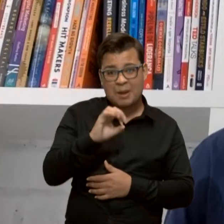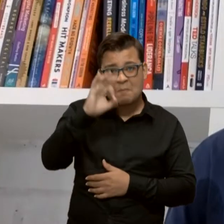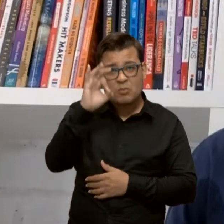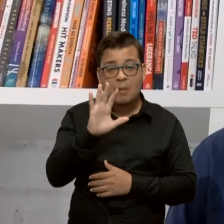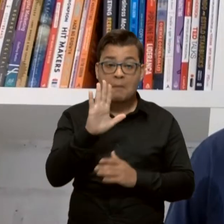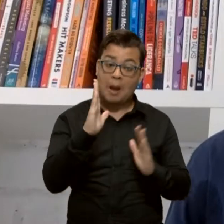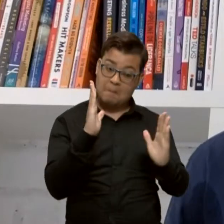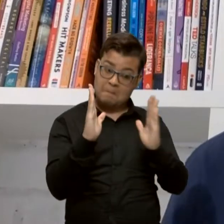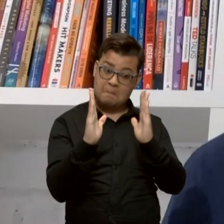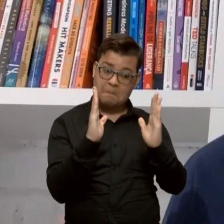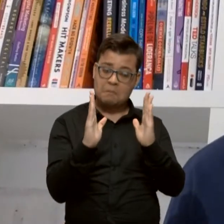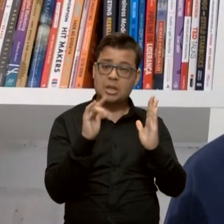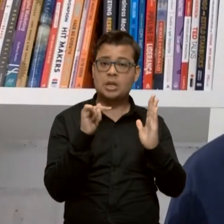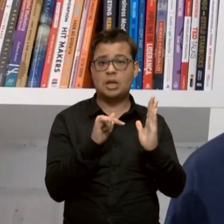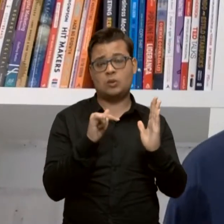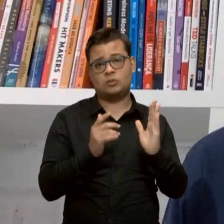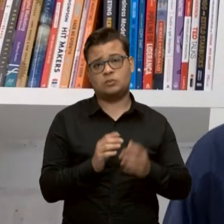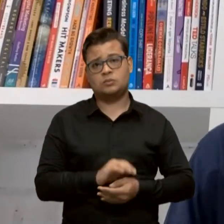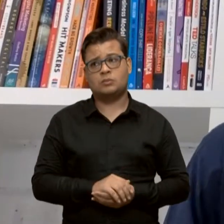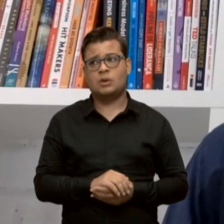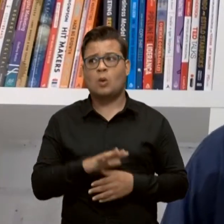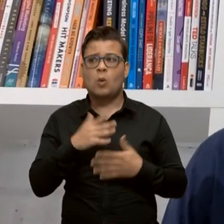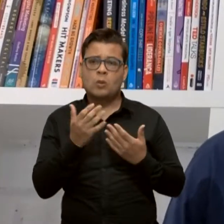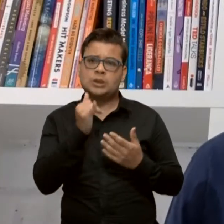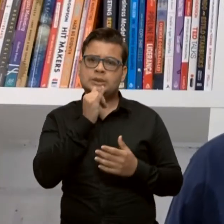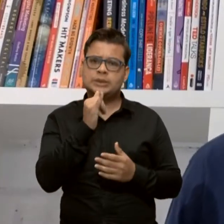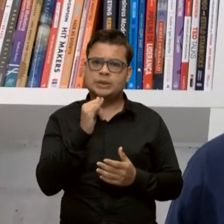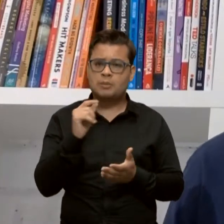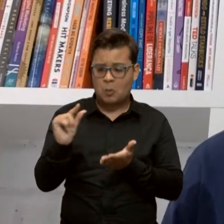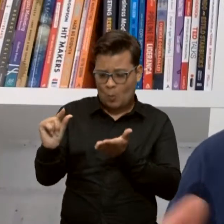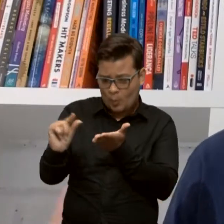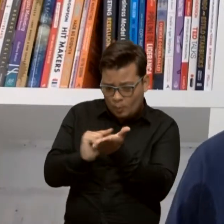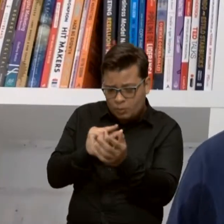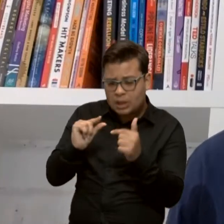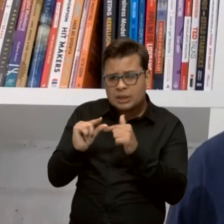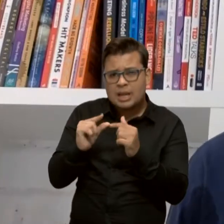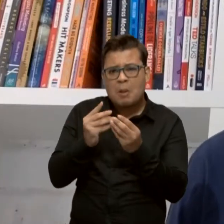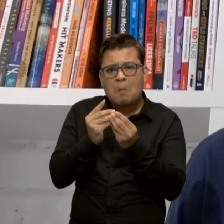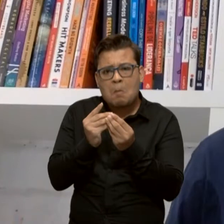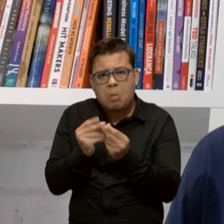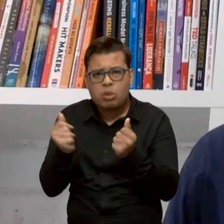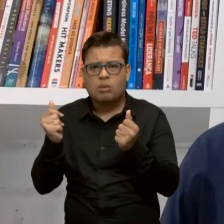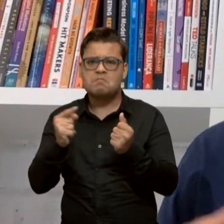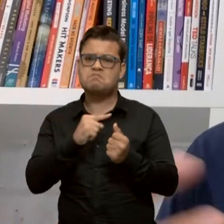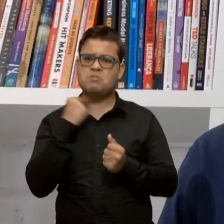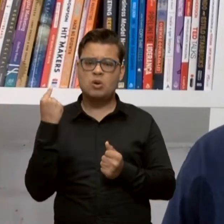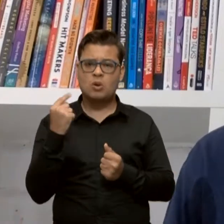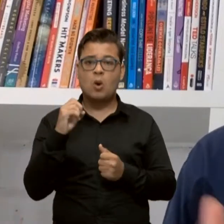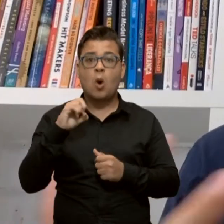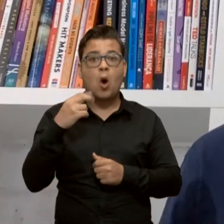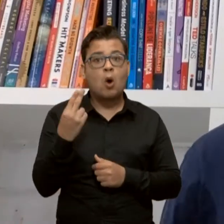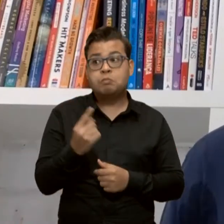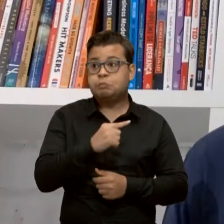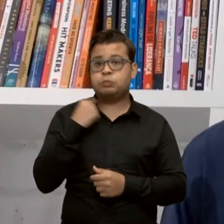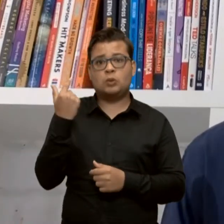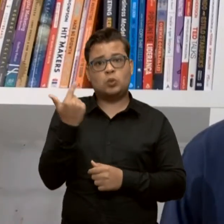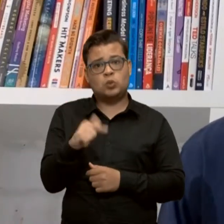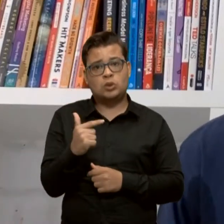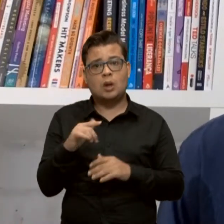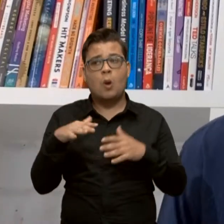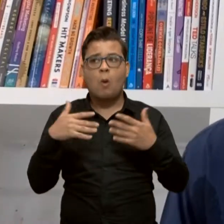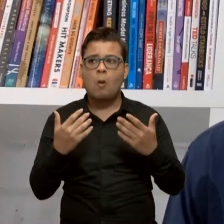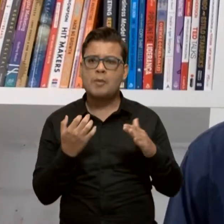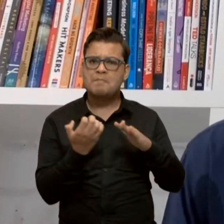Tem uns que o cashback expira, outros não expira, outros você pode trocar por ponto em outras empresas. Então,